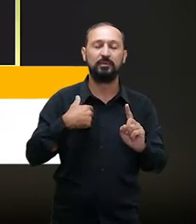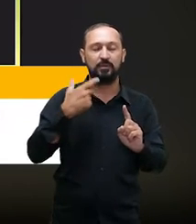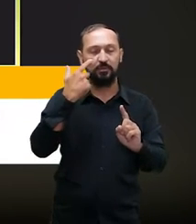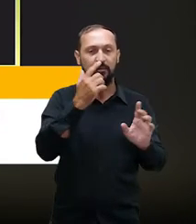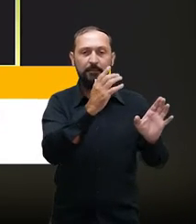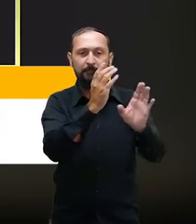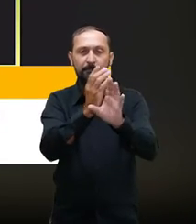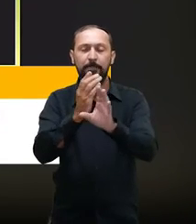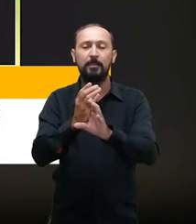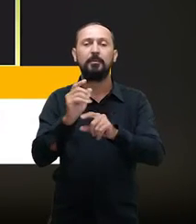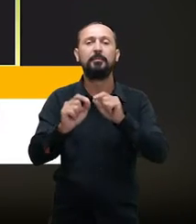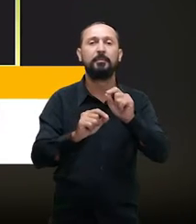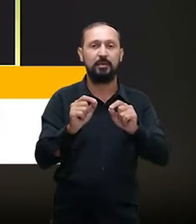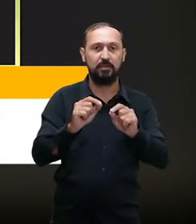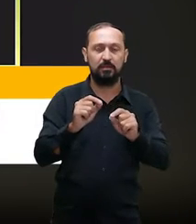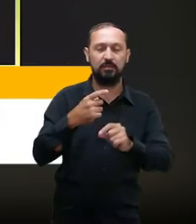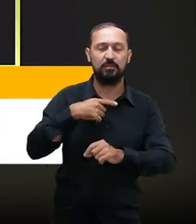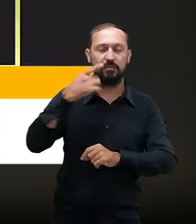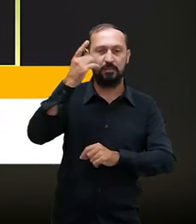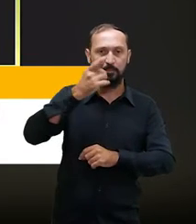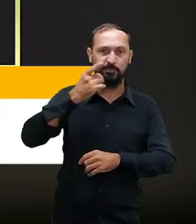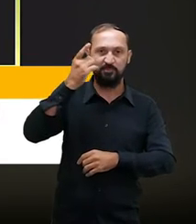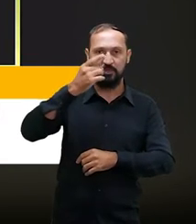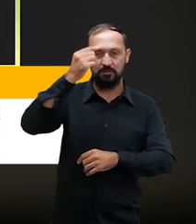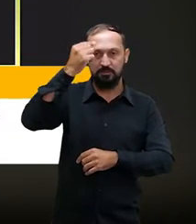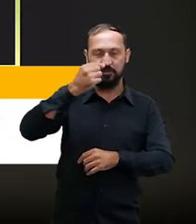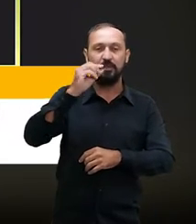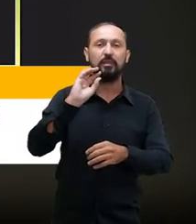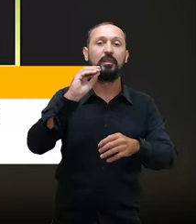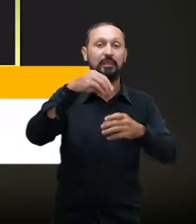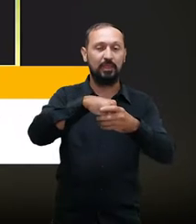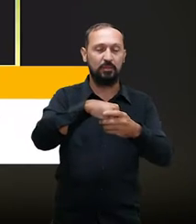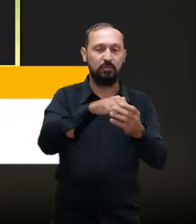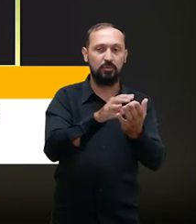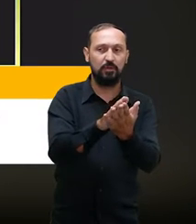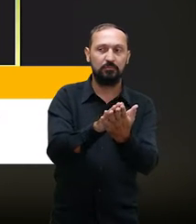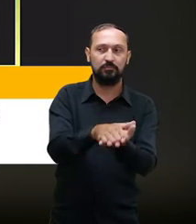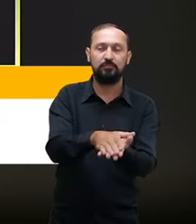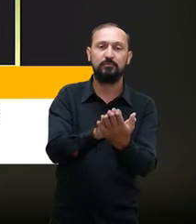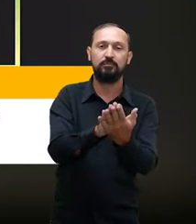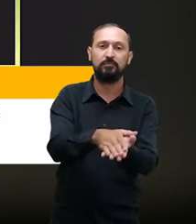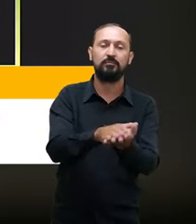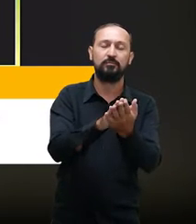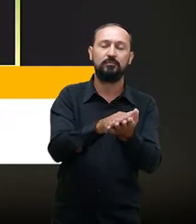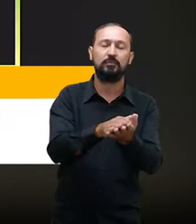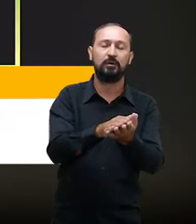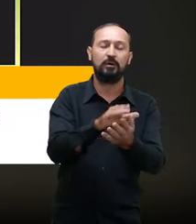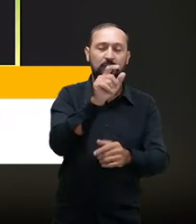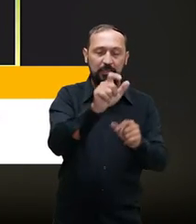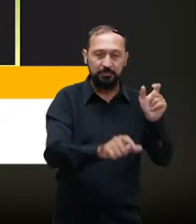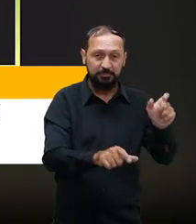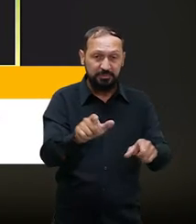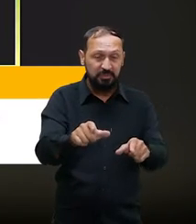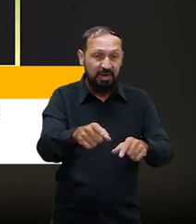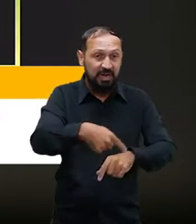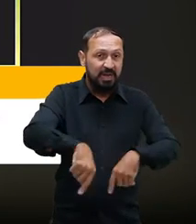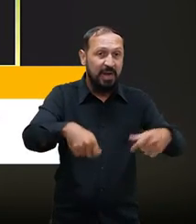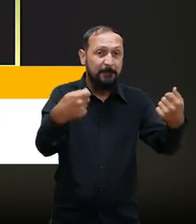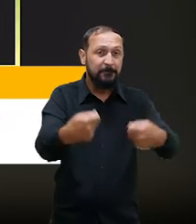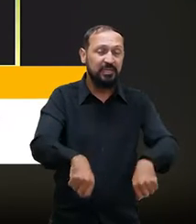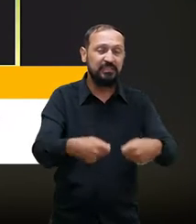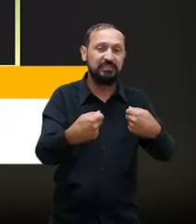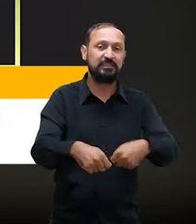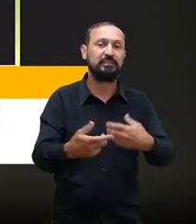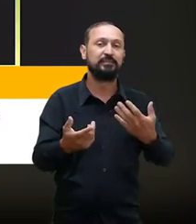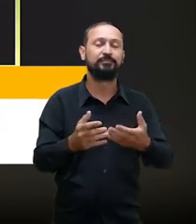elevada. Eu constatei, deputado Zé Teixeira, que na hemodiálise, os pacientes